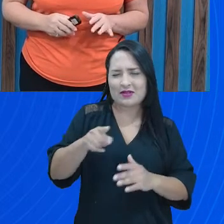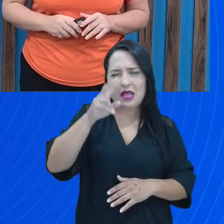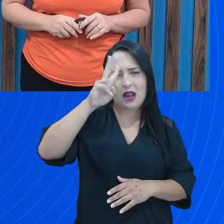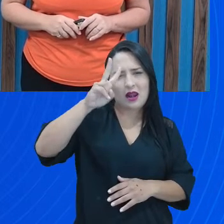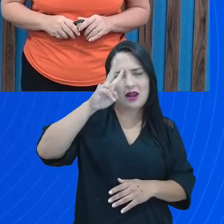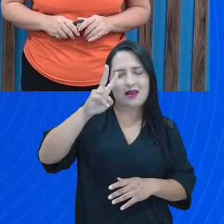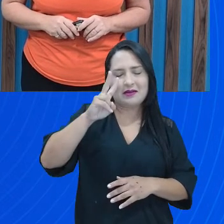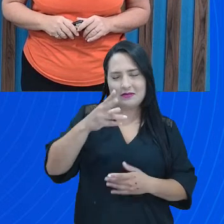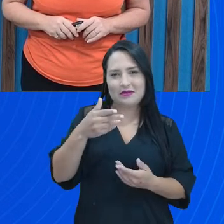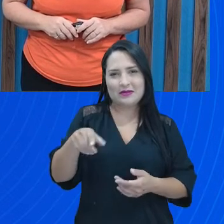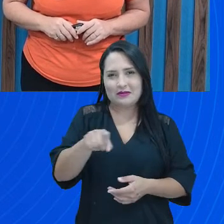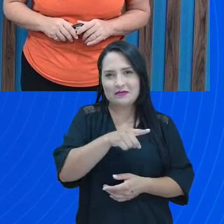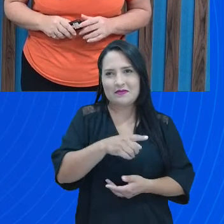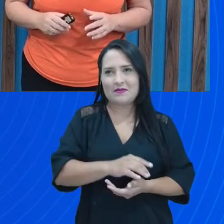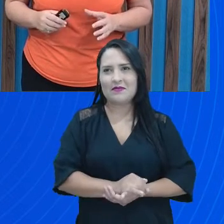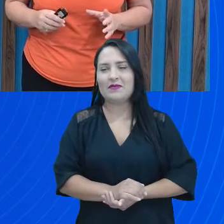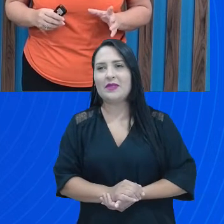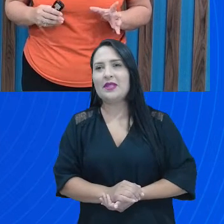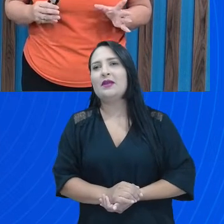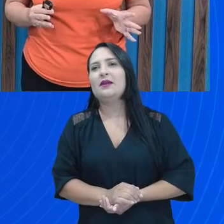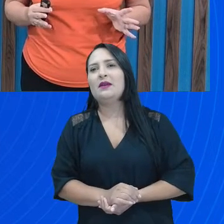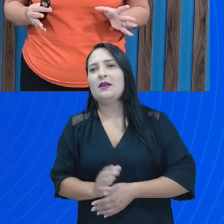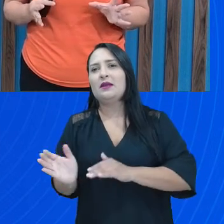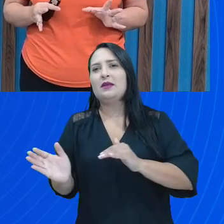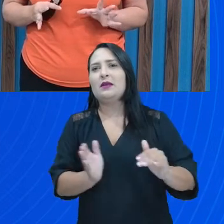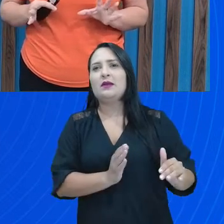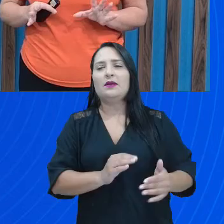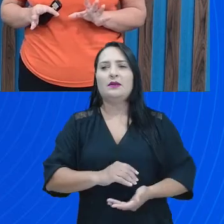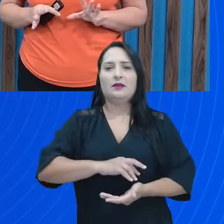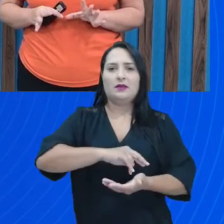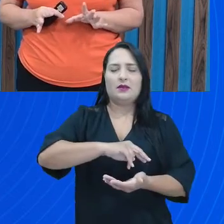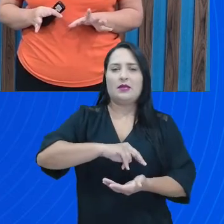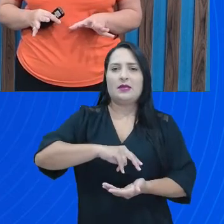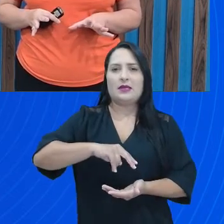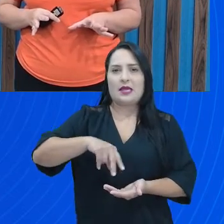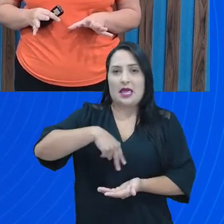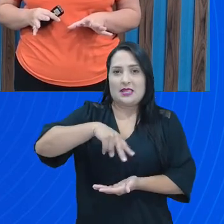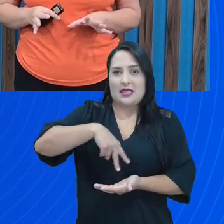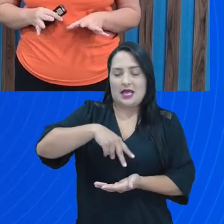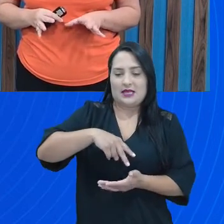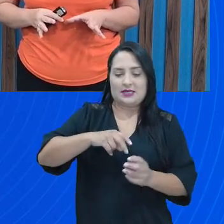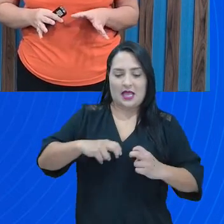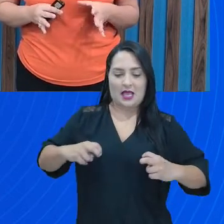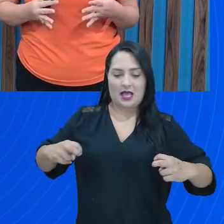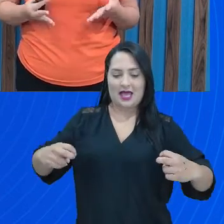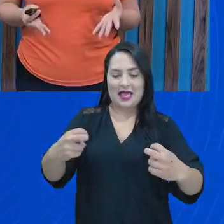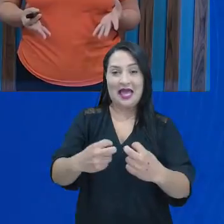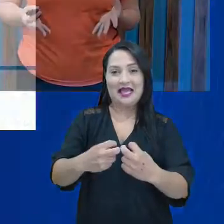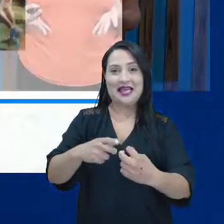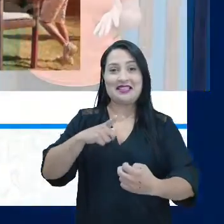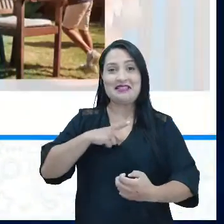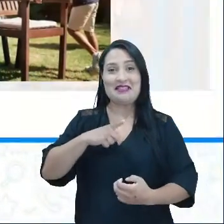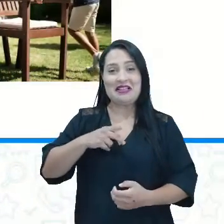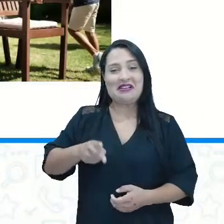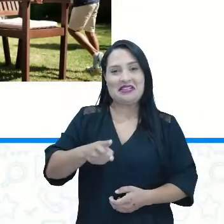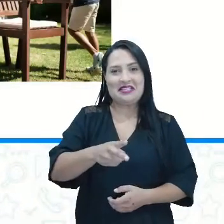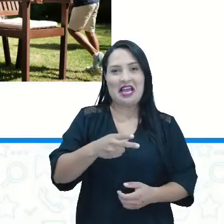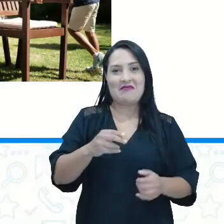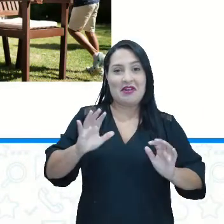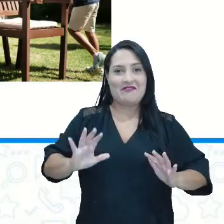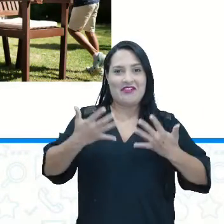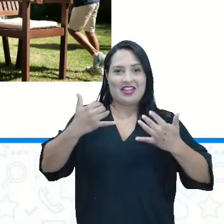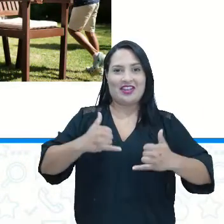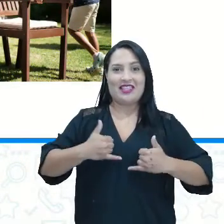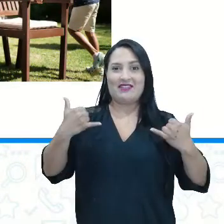Reconheceu? Dança das cadeiras. Eita, essa era muito comum em festa de aniversário. Você já foi para alguma